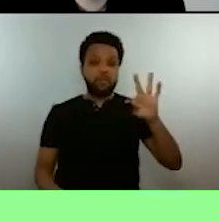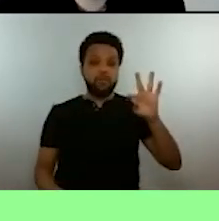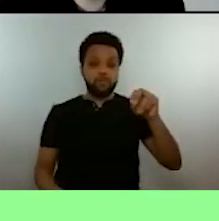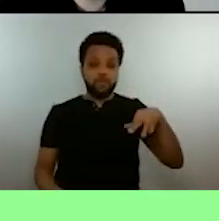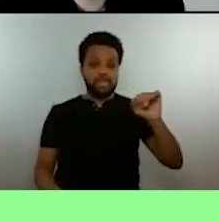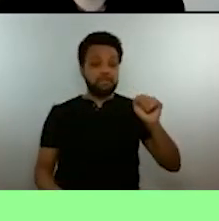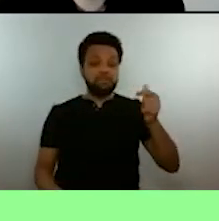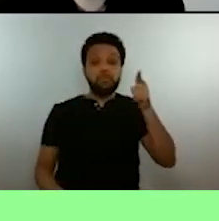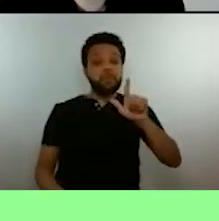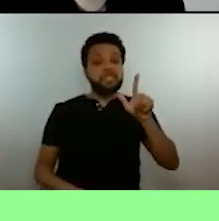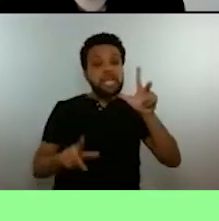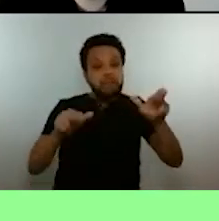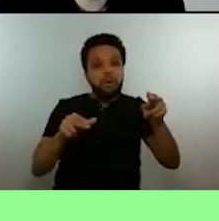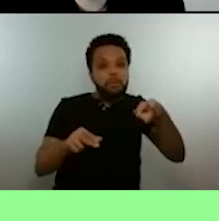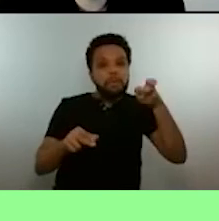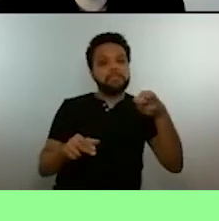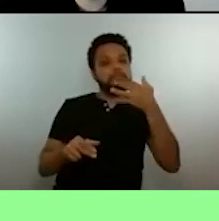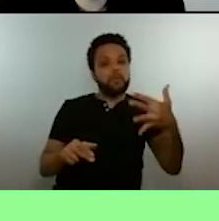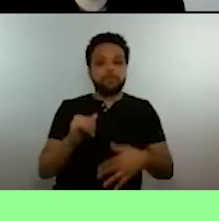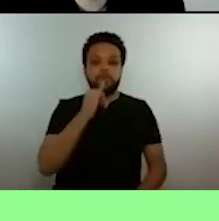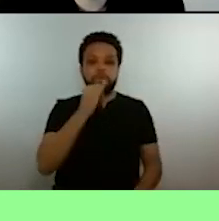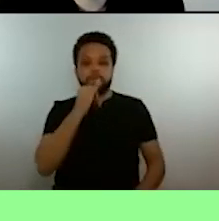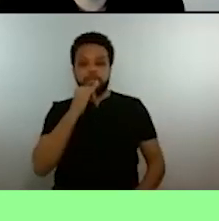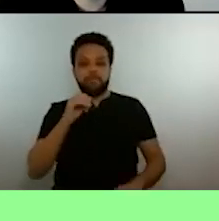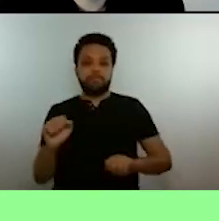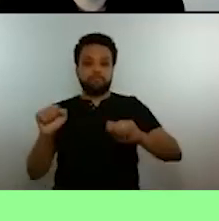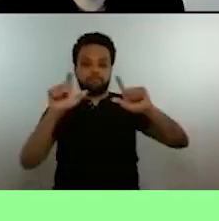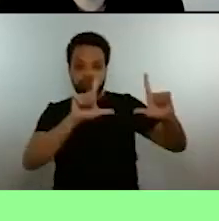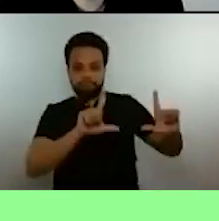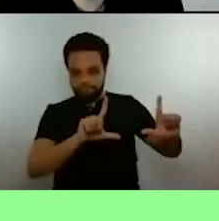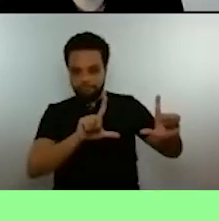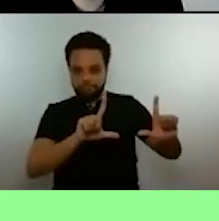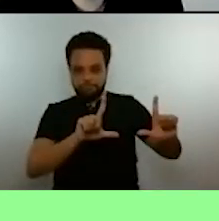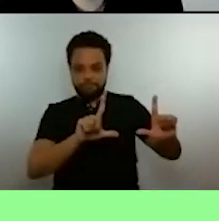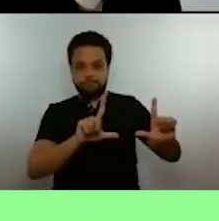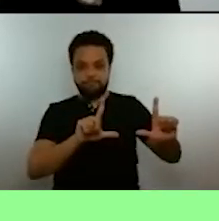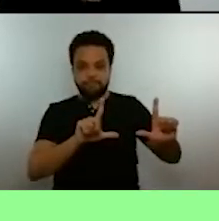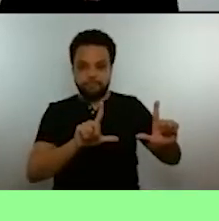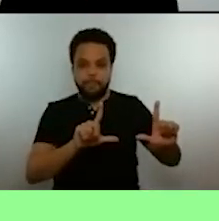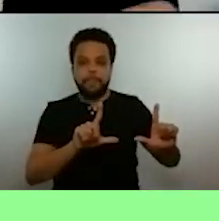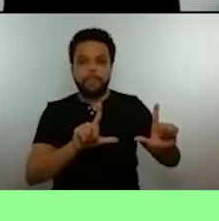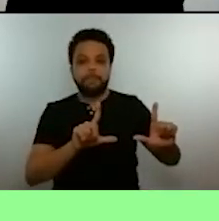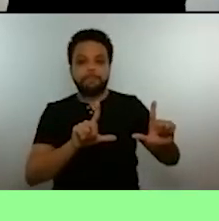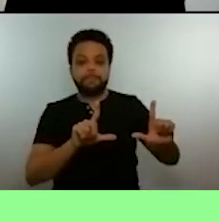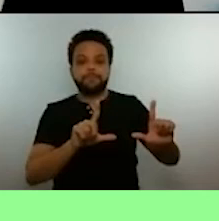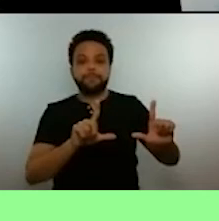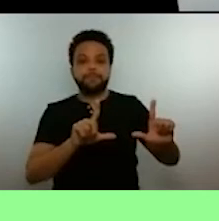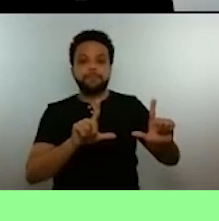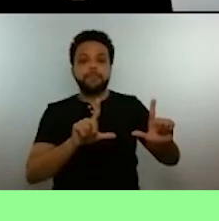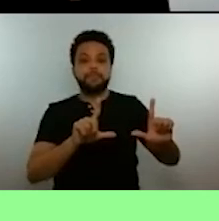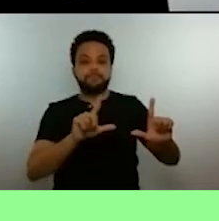ali no primeiro gráfico da direita, da esquerda com título